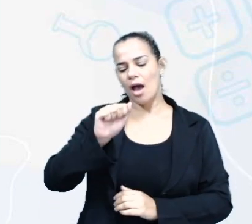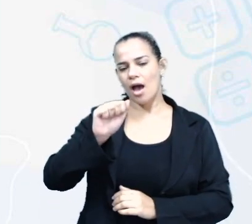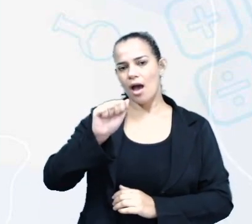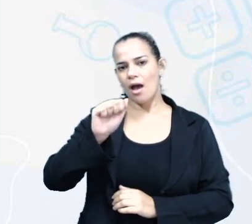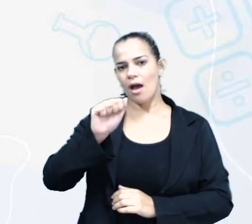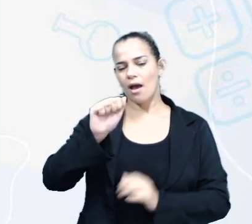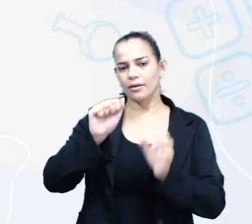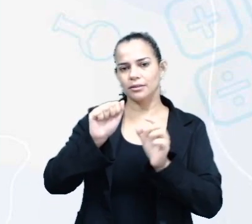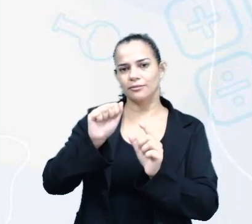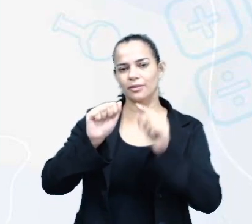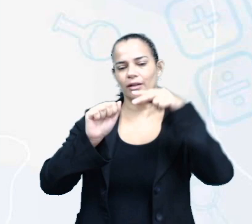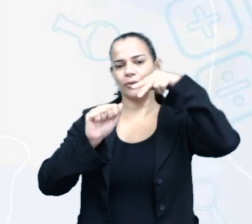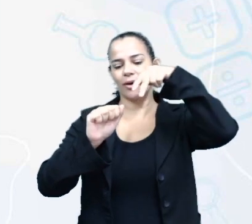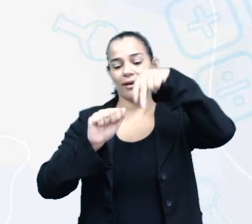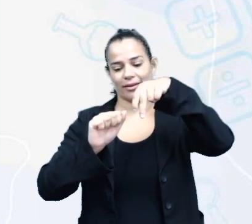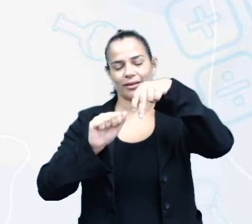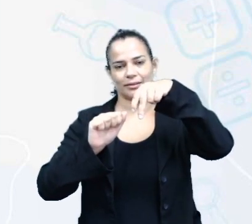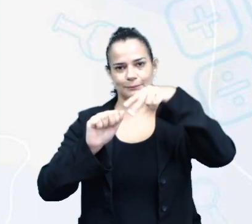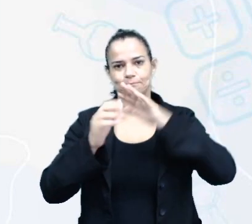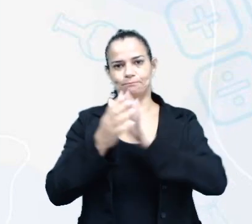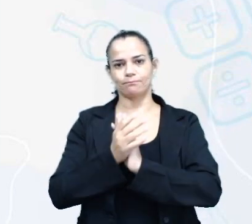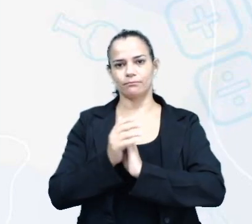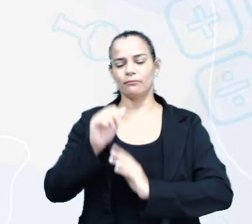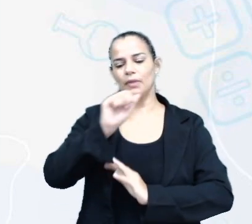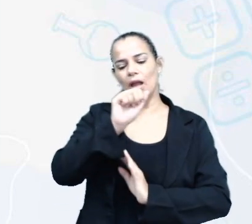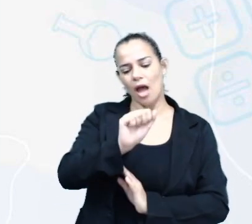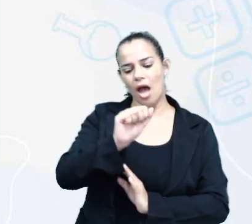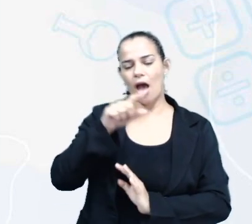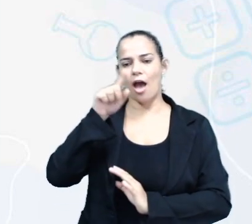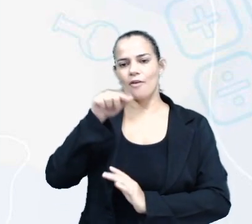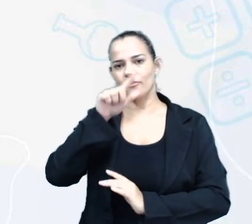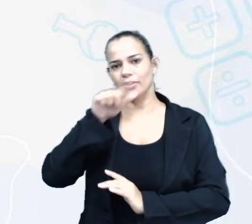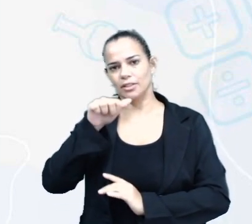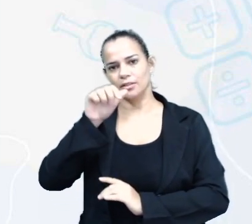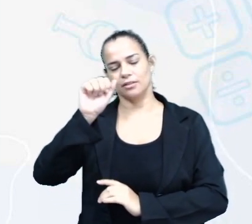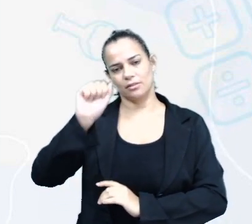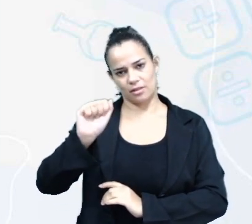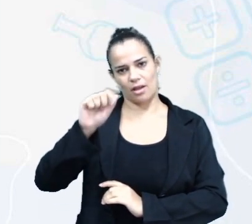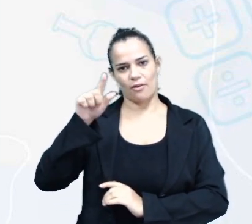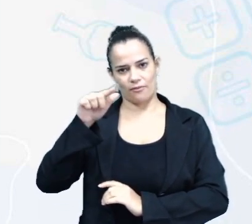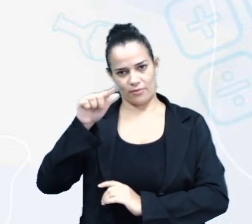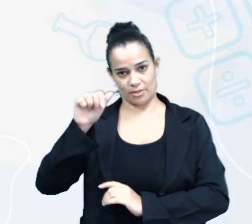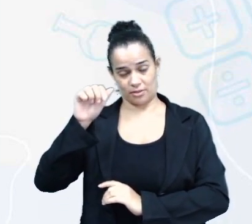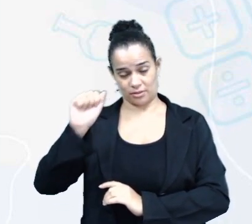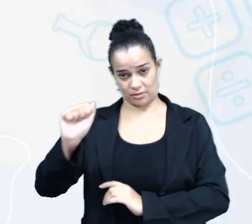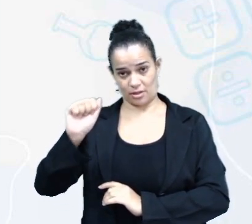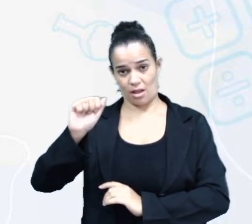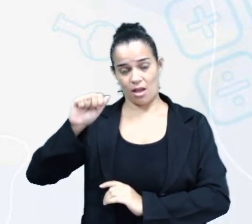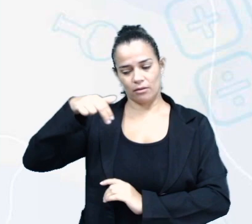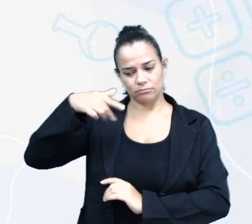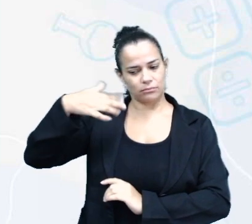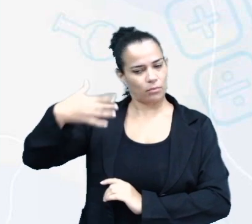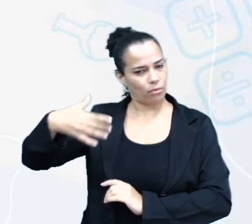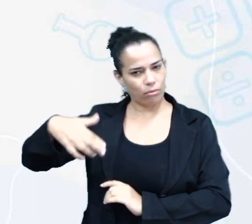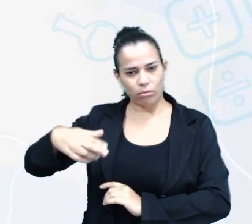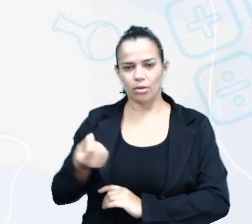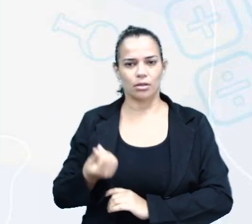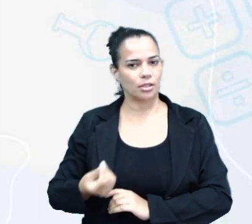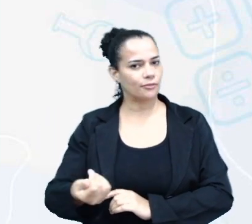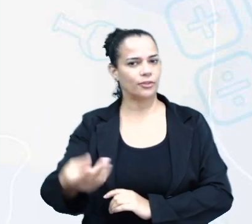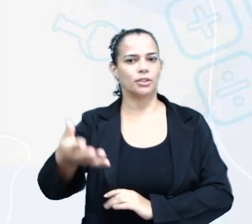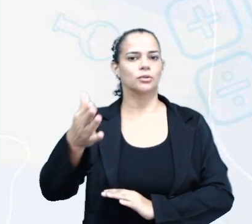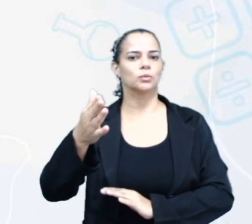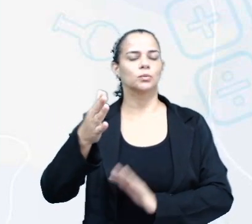N. Isso é igual a A vezes A vezes A, N vezes.